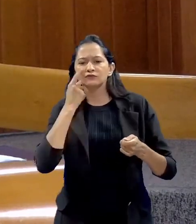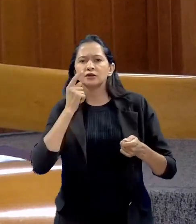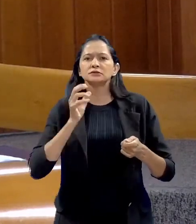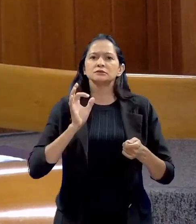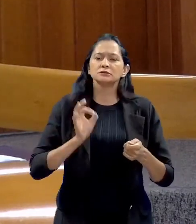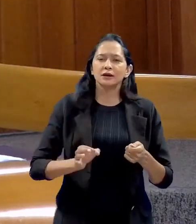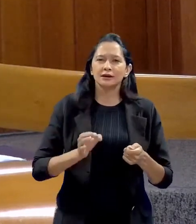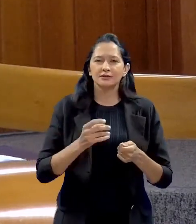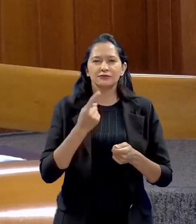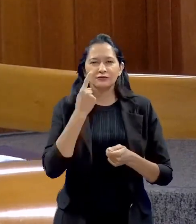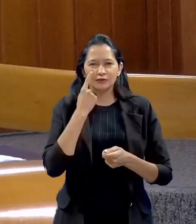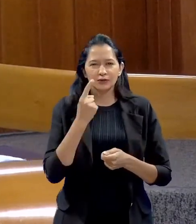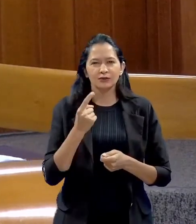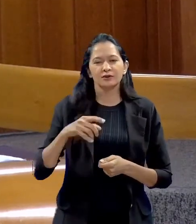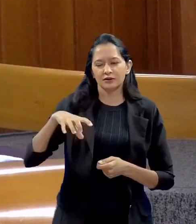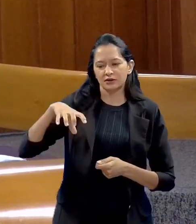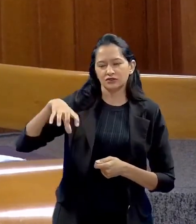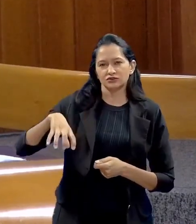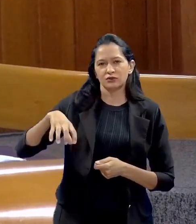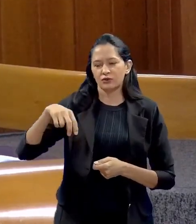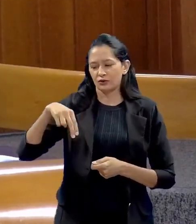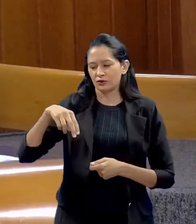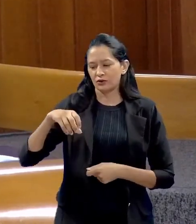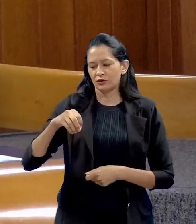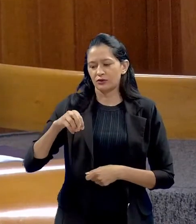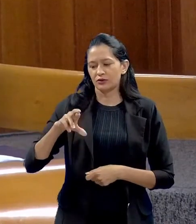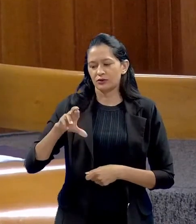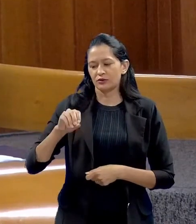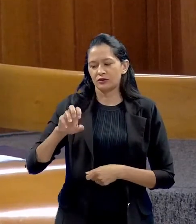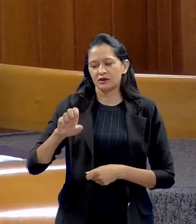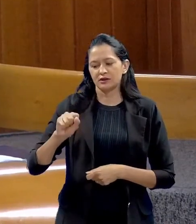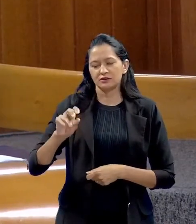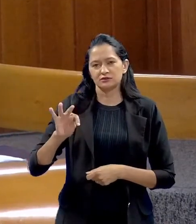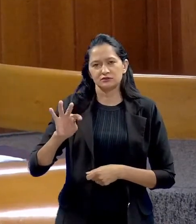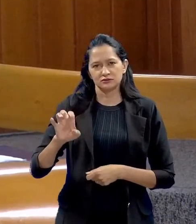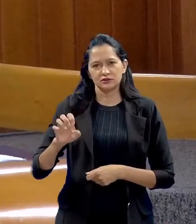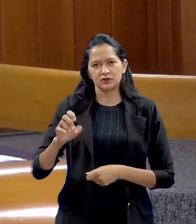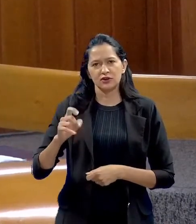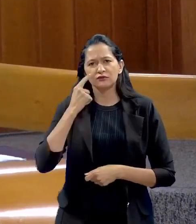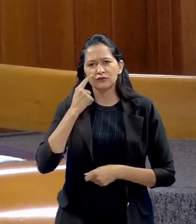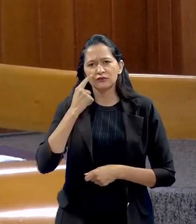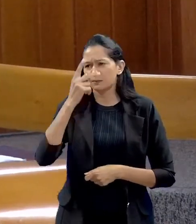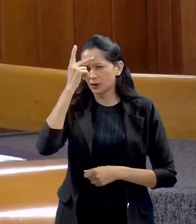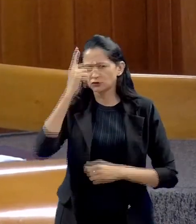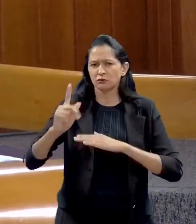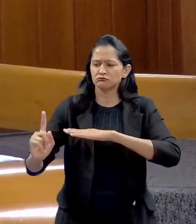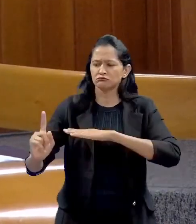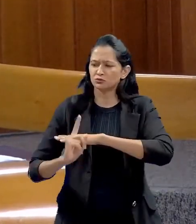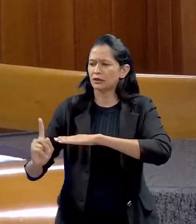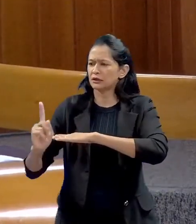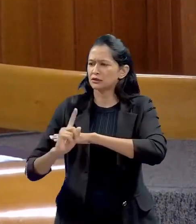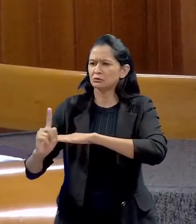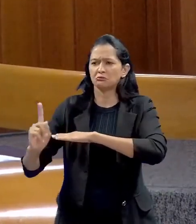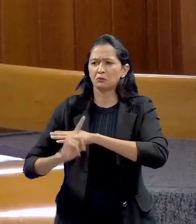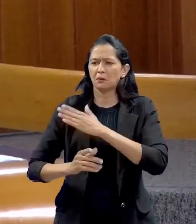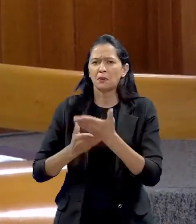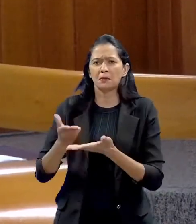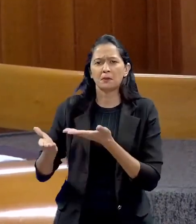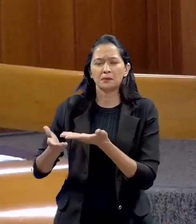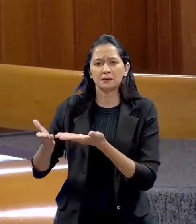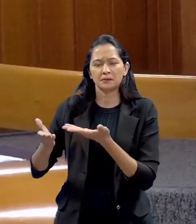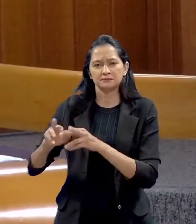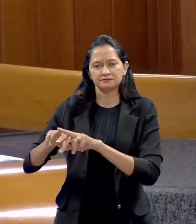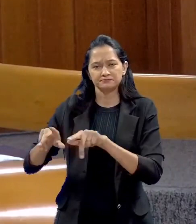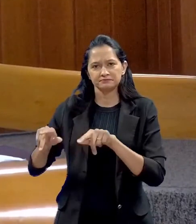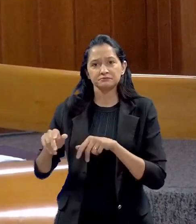região noroeste. Quantas pessoas que foram atendidas com um mutirão. E eu fico